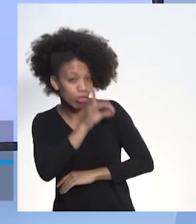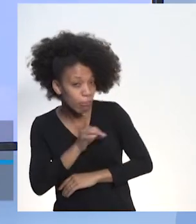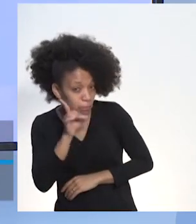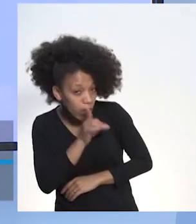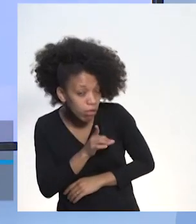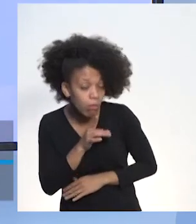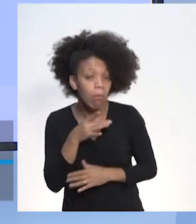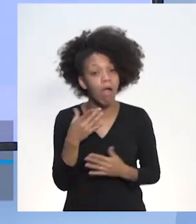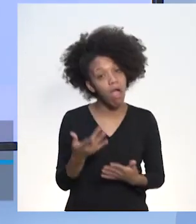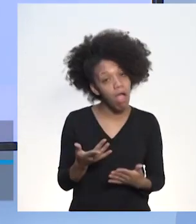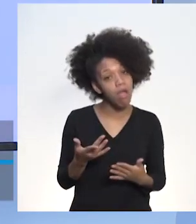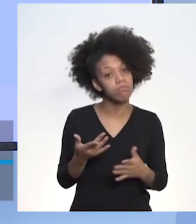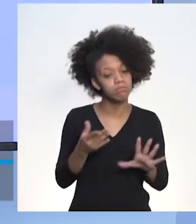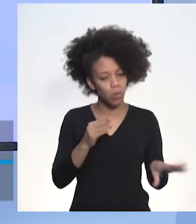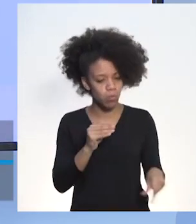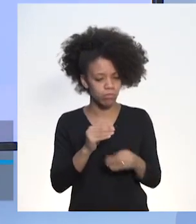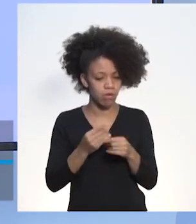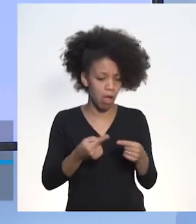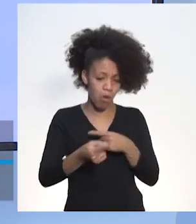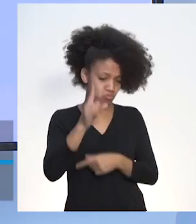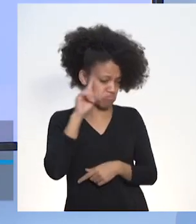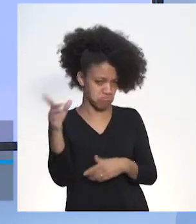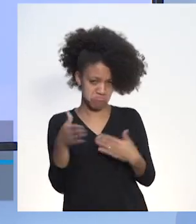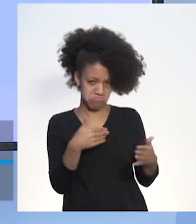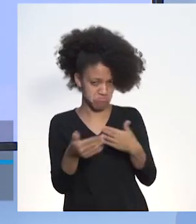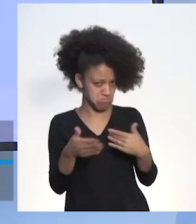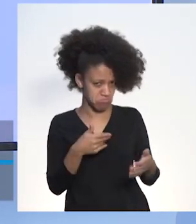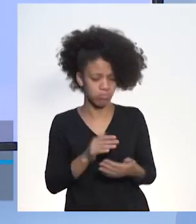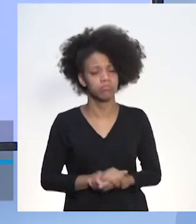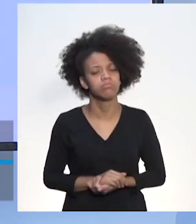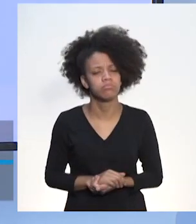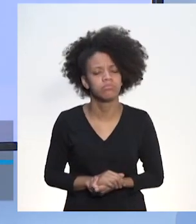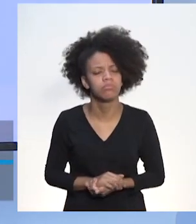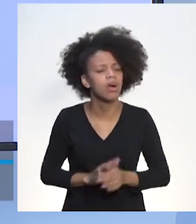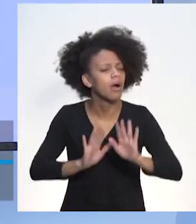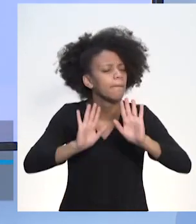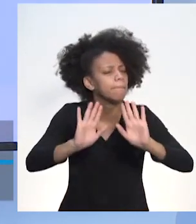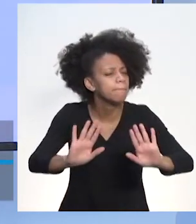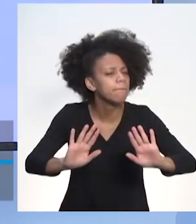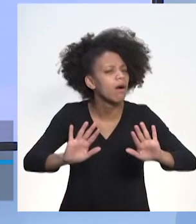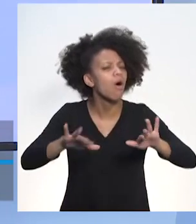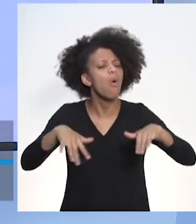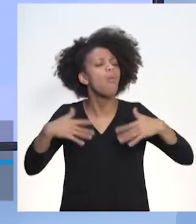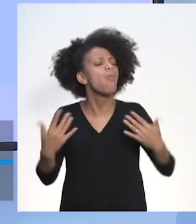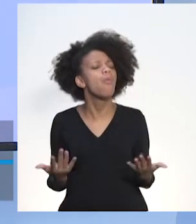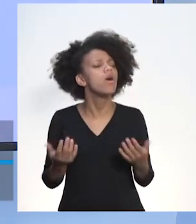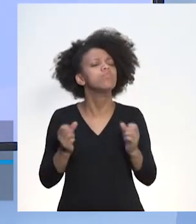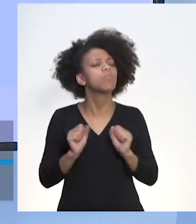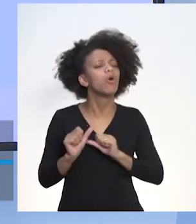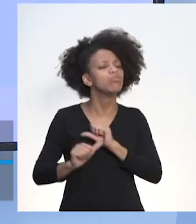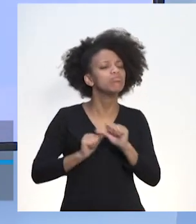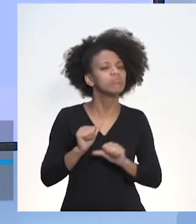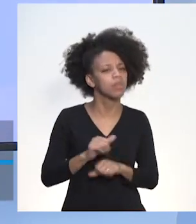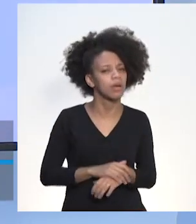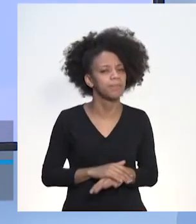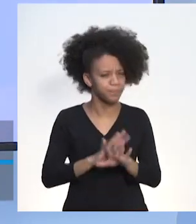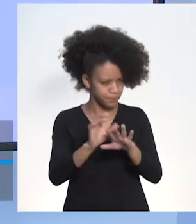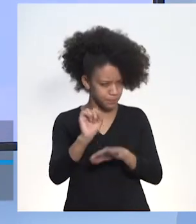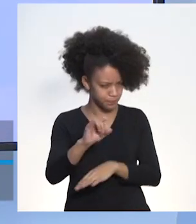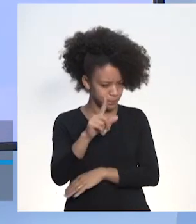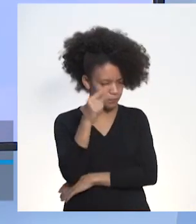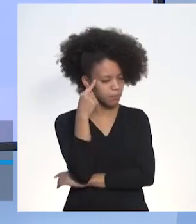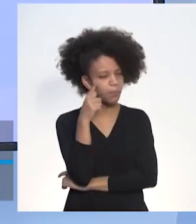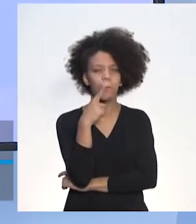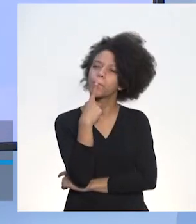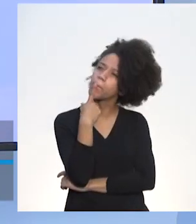parte daquilo que eu estou querendo, que é um dia de semana. Quando que isso pode mudar? Se eu pensar no